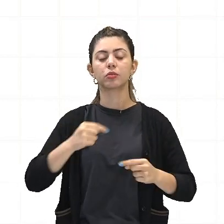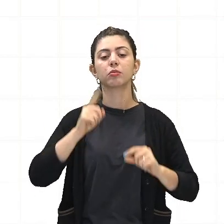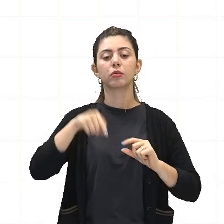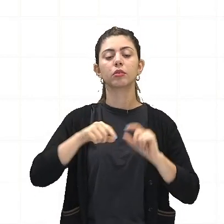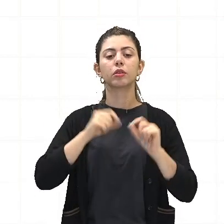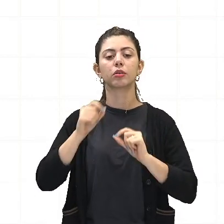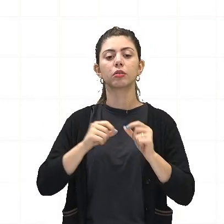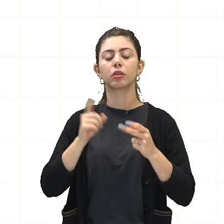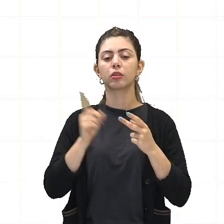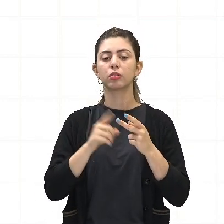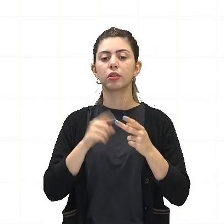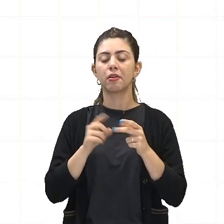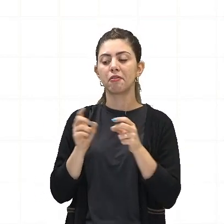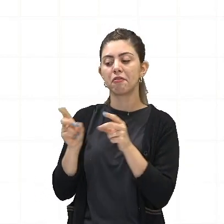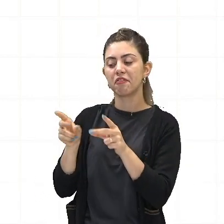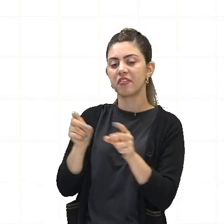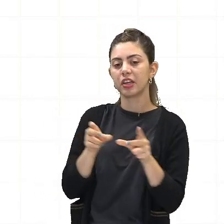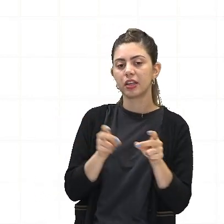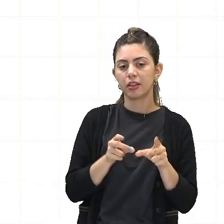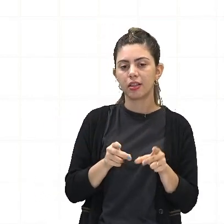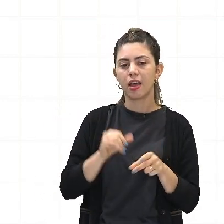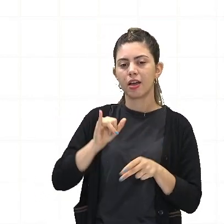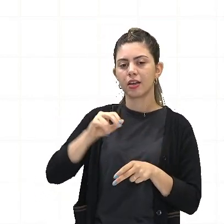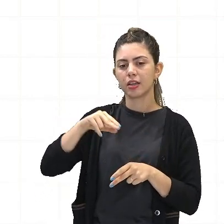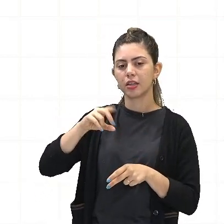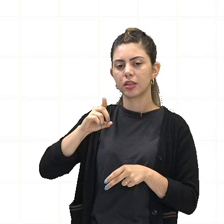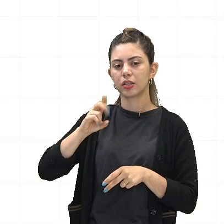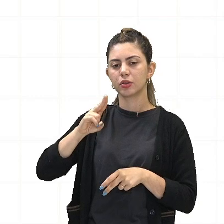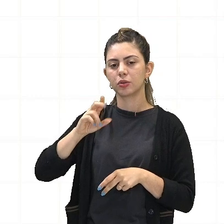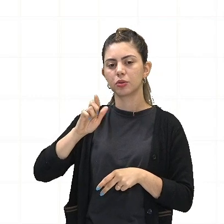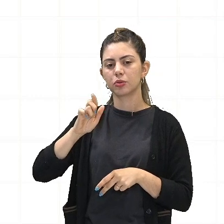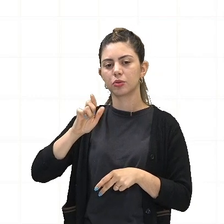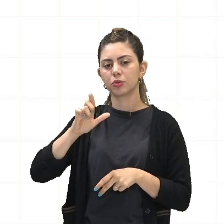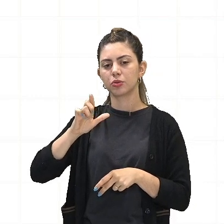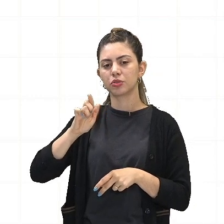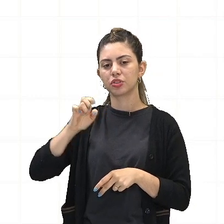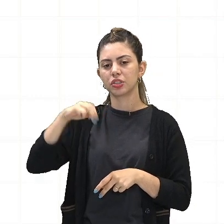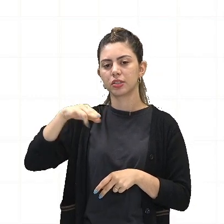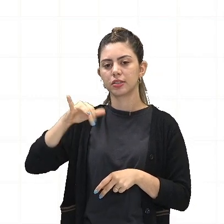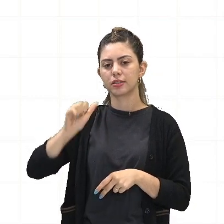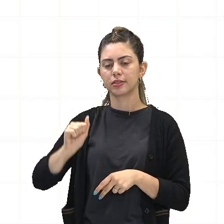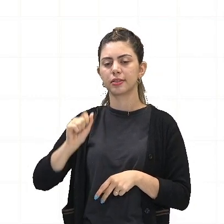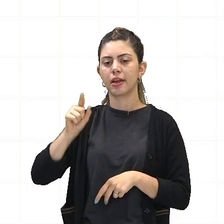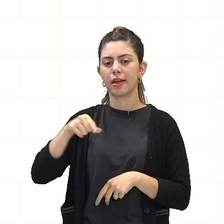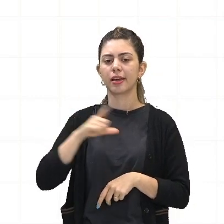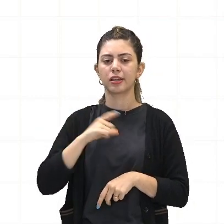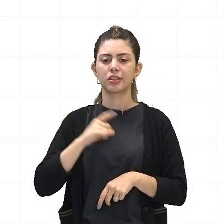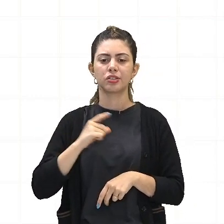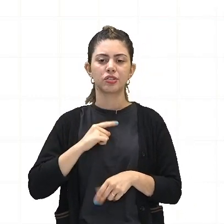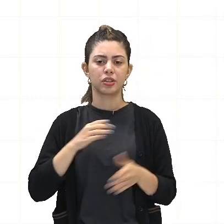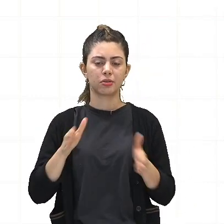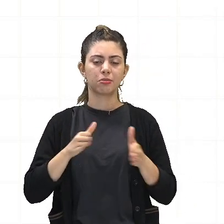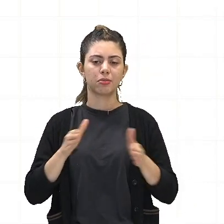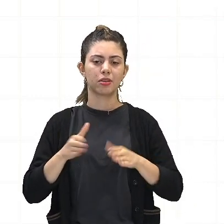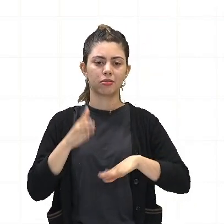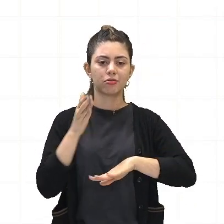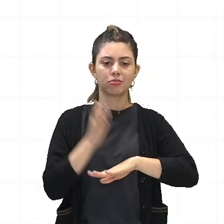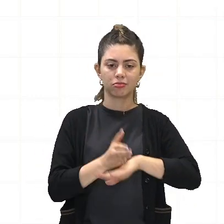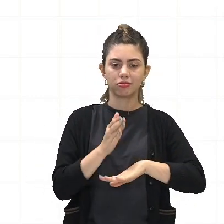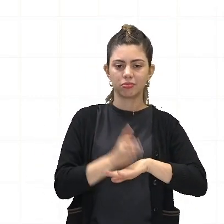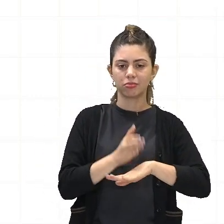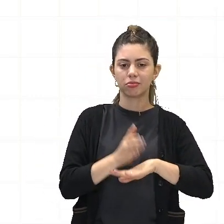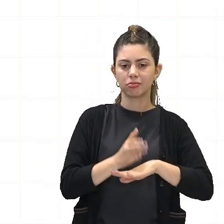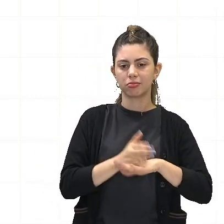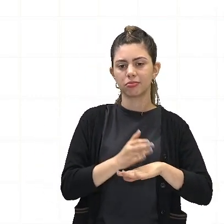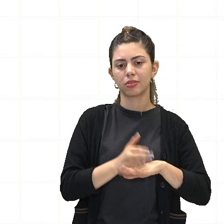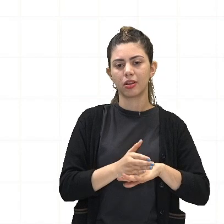simonia? Simonia faz referência à venda de relíquias e cargos eclesiásticos ou